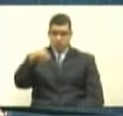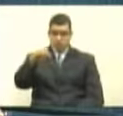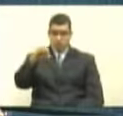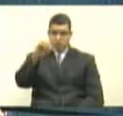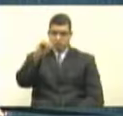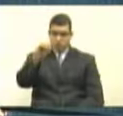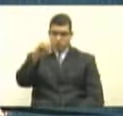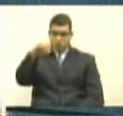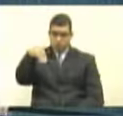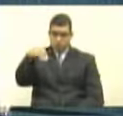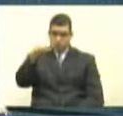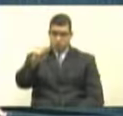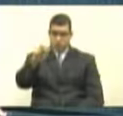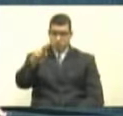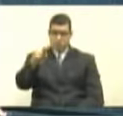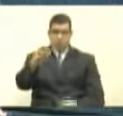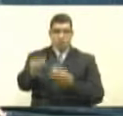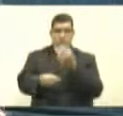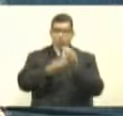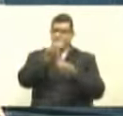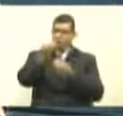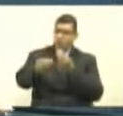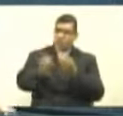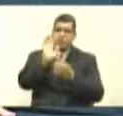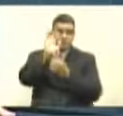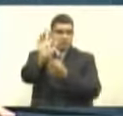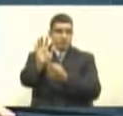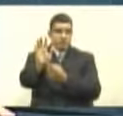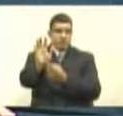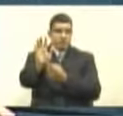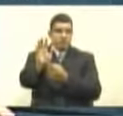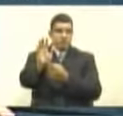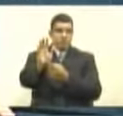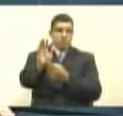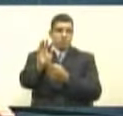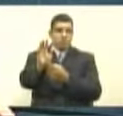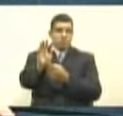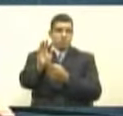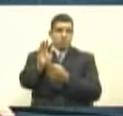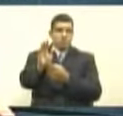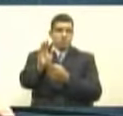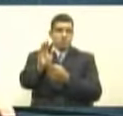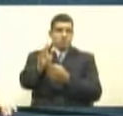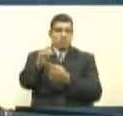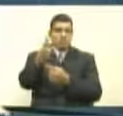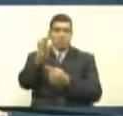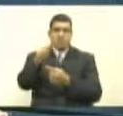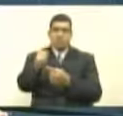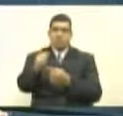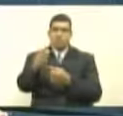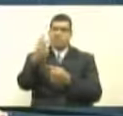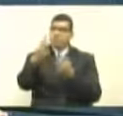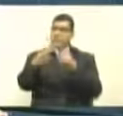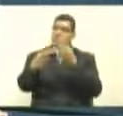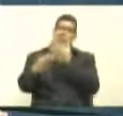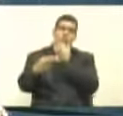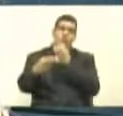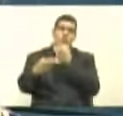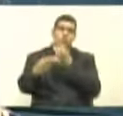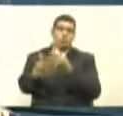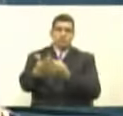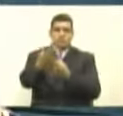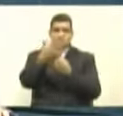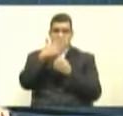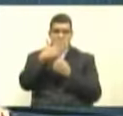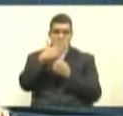processo, como eu demonstrarei, foi traído por dois homens da sua absoluta